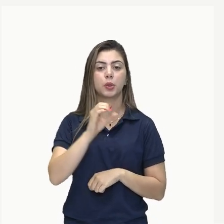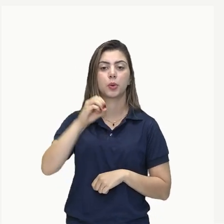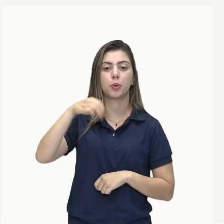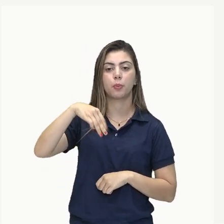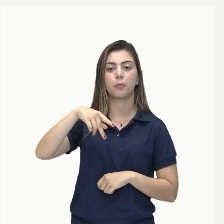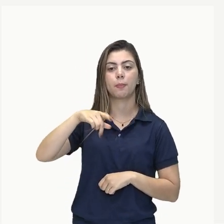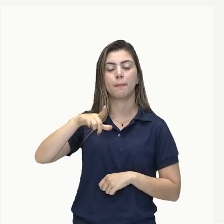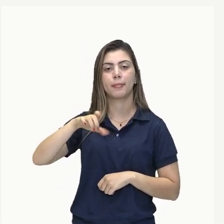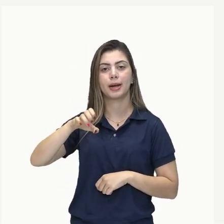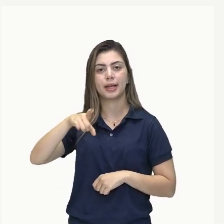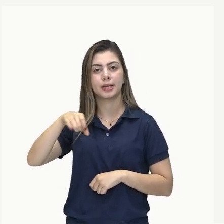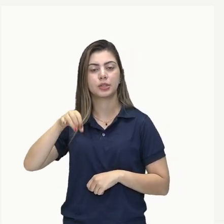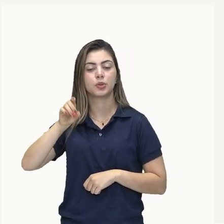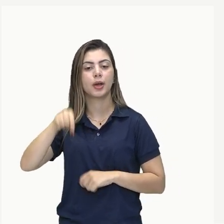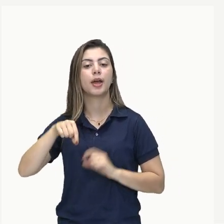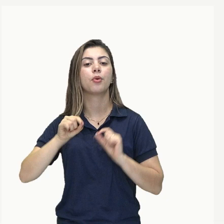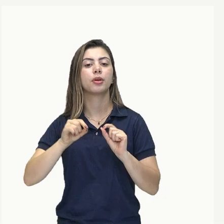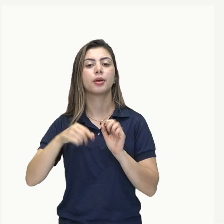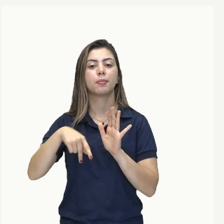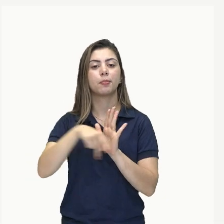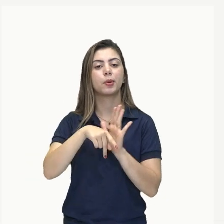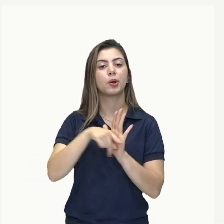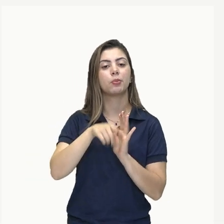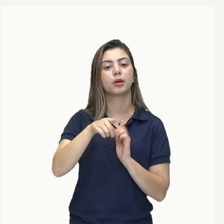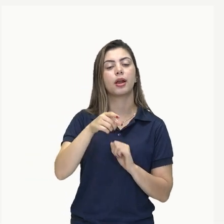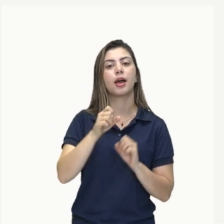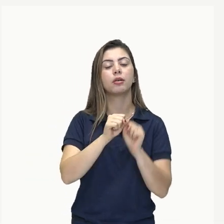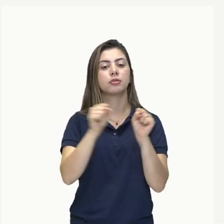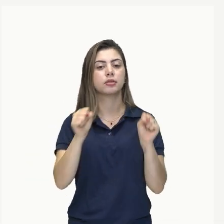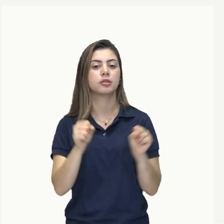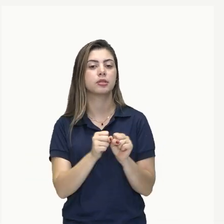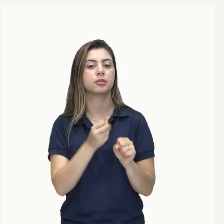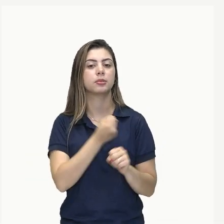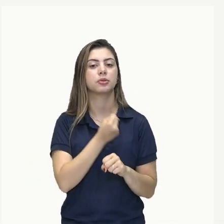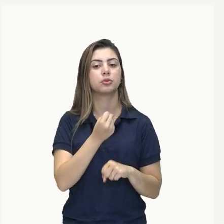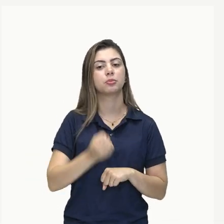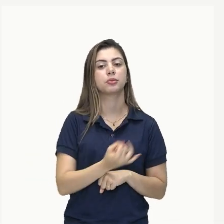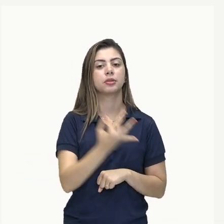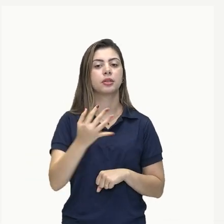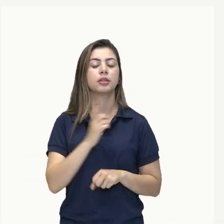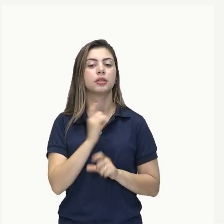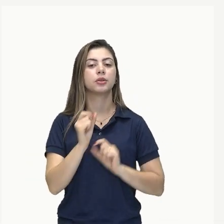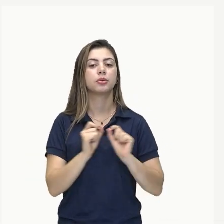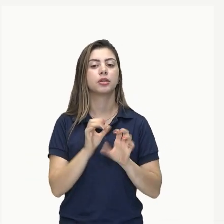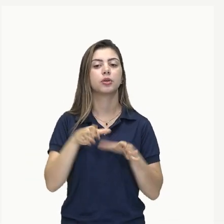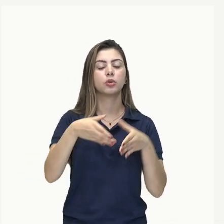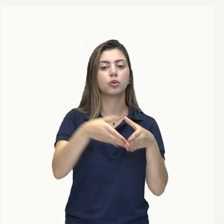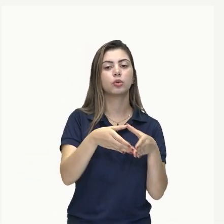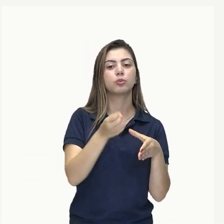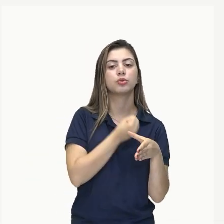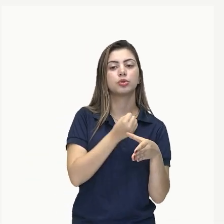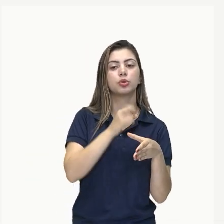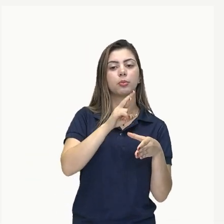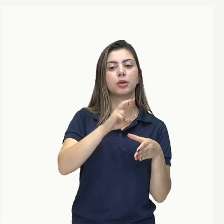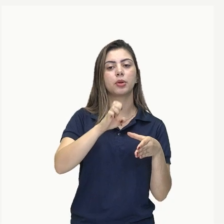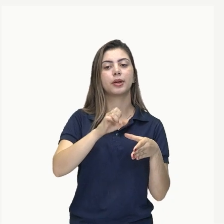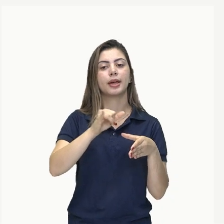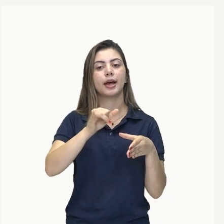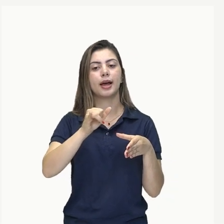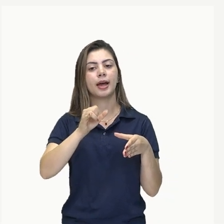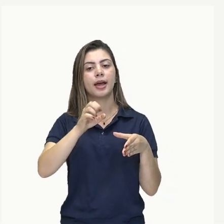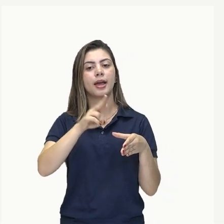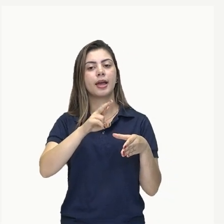sistema numérico que contém os números reais, tá bom? E aí ele tem uma